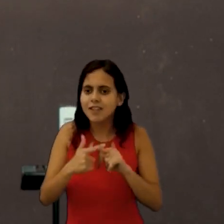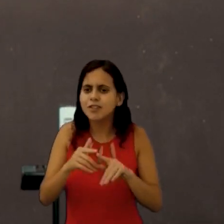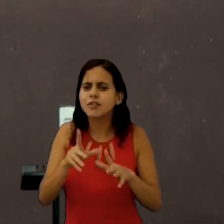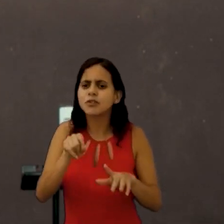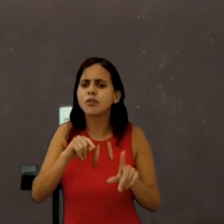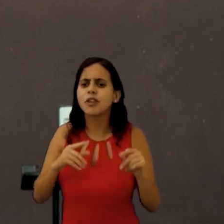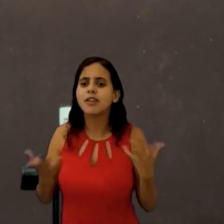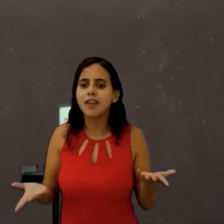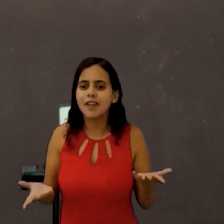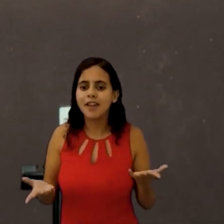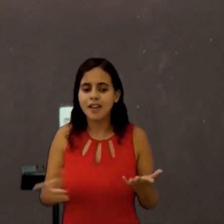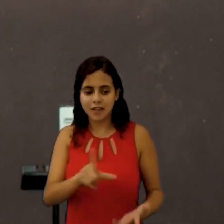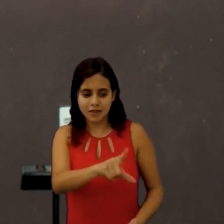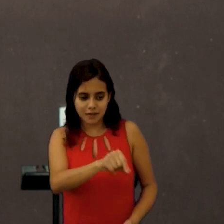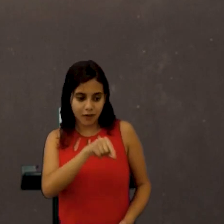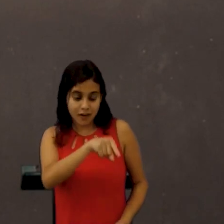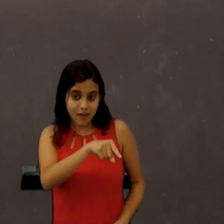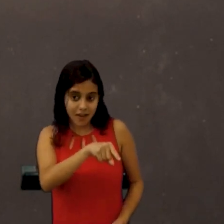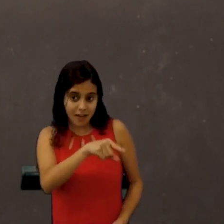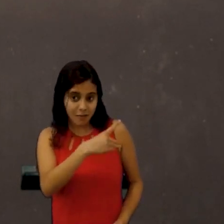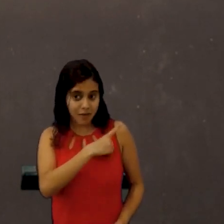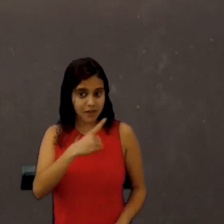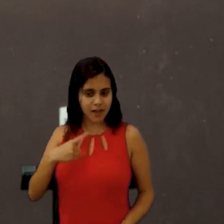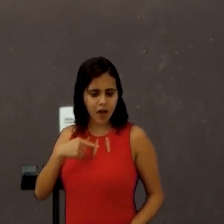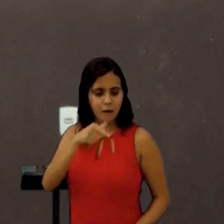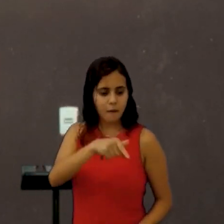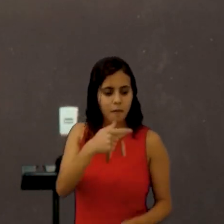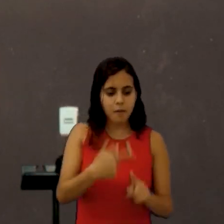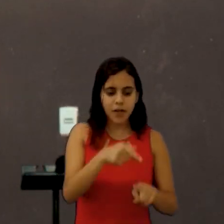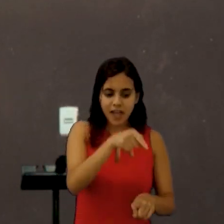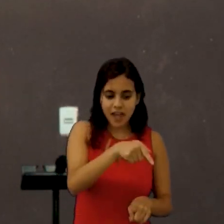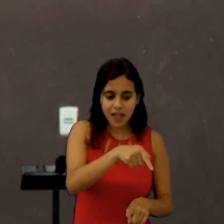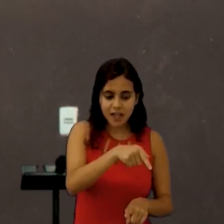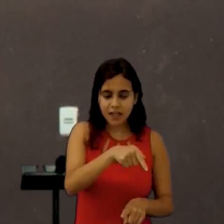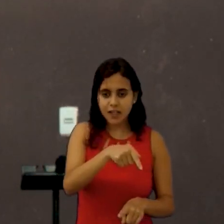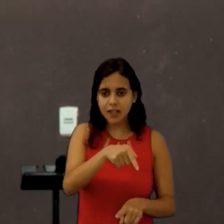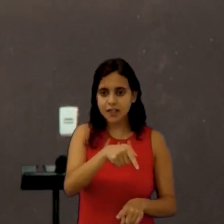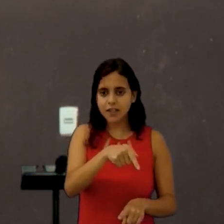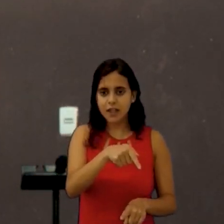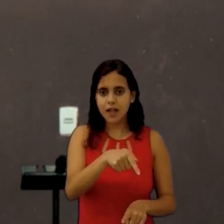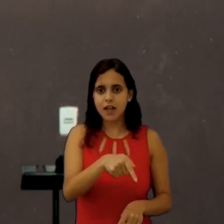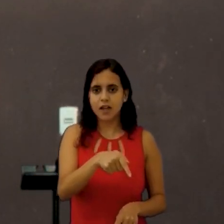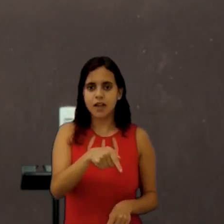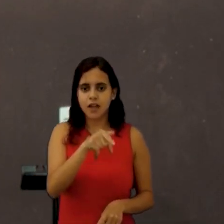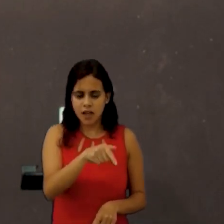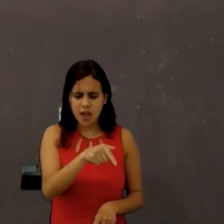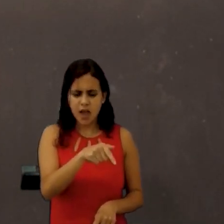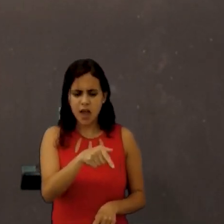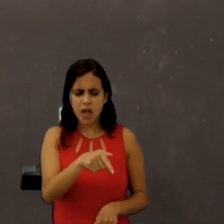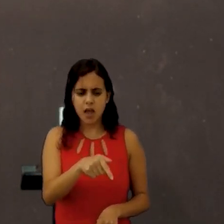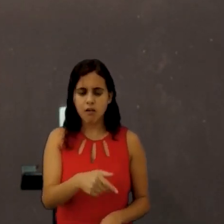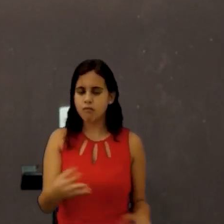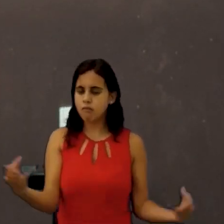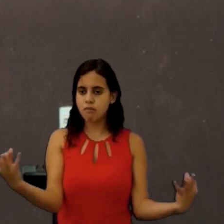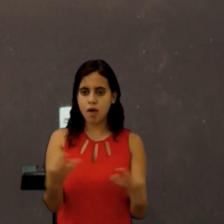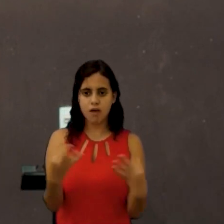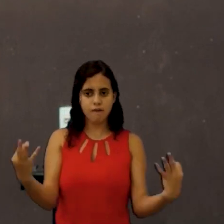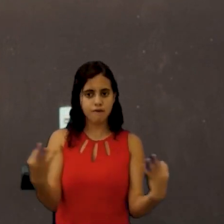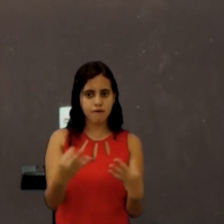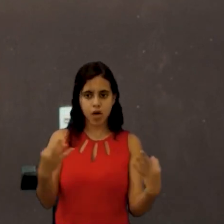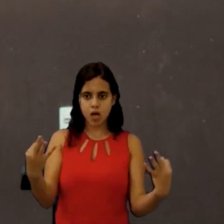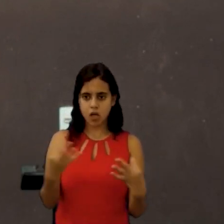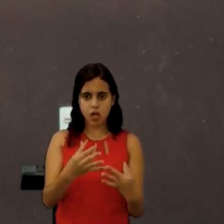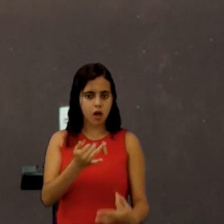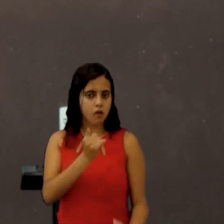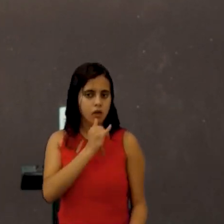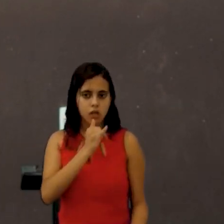igrejas transformam Richard. Porque Richard, segundo o mundo, segundo os olhos carnais, ele é fantástico. É um exemplo